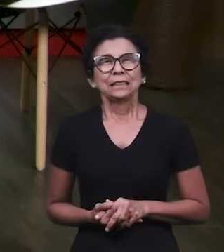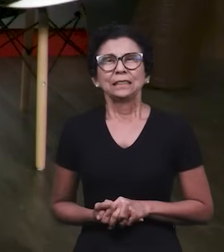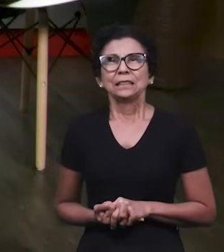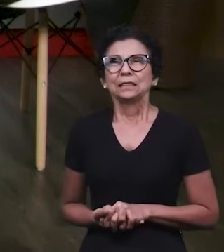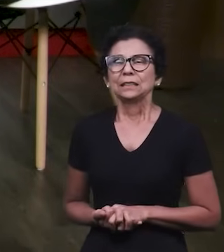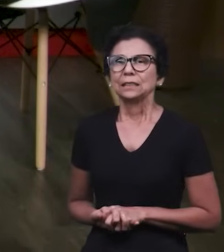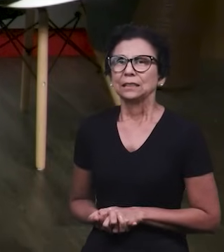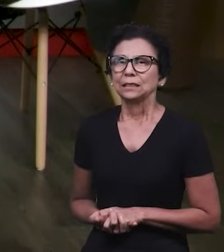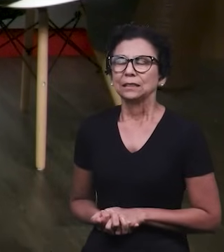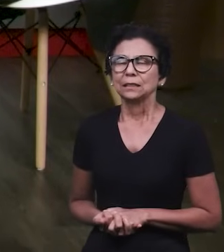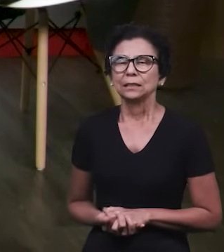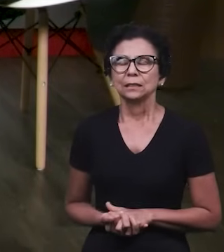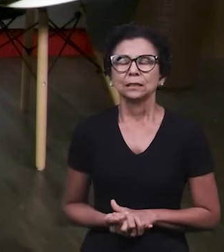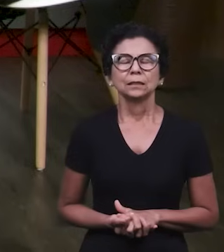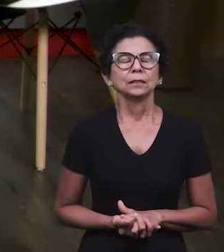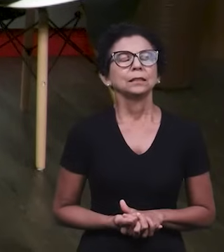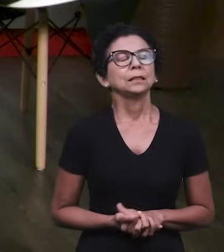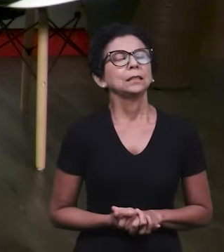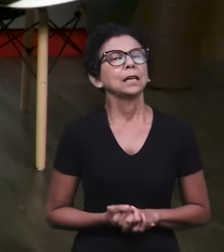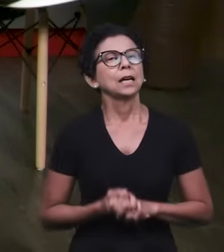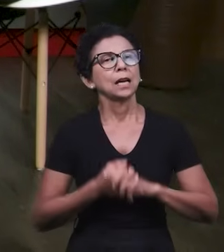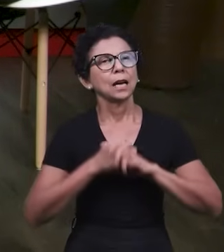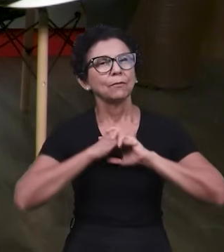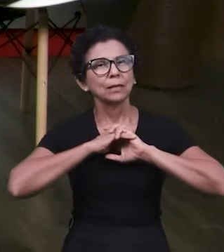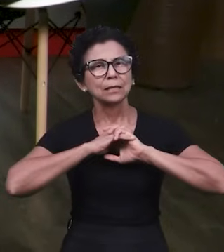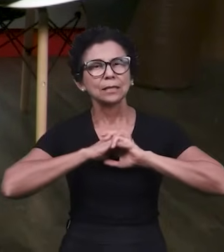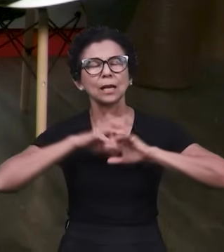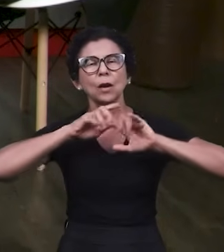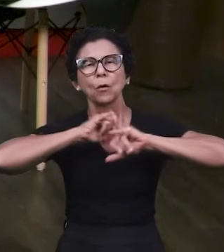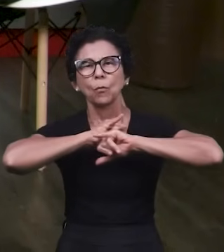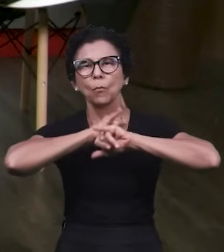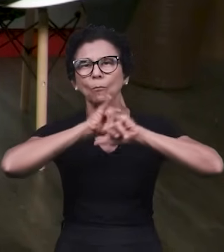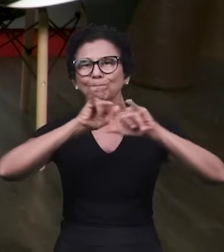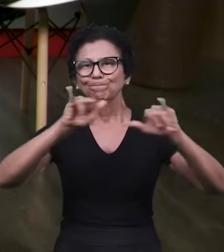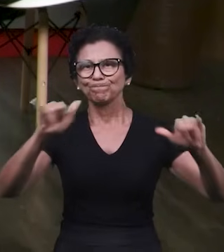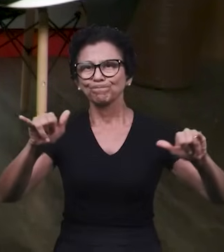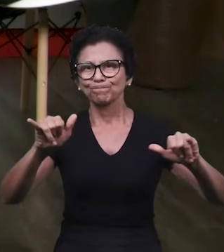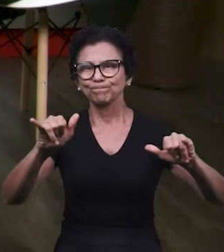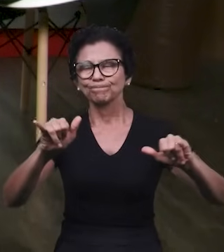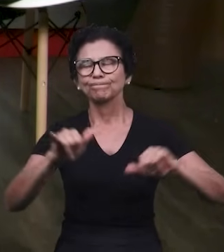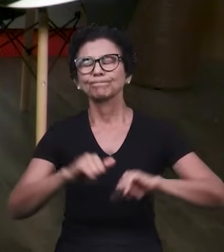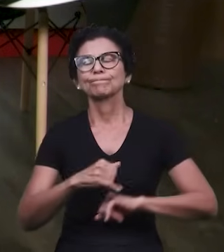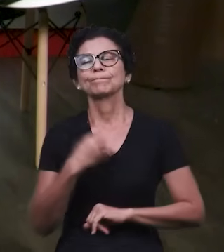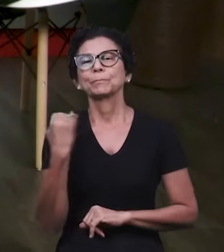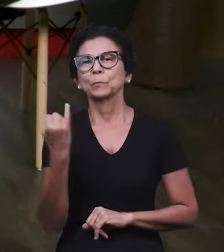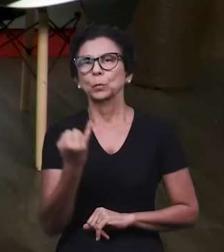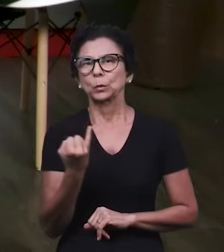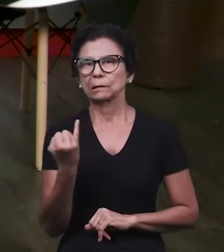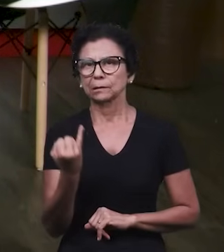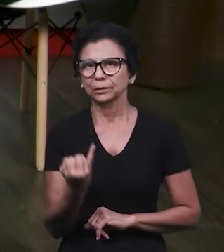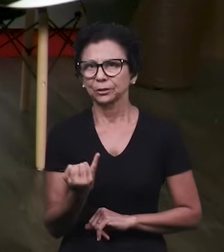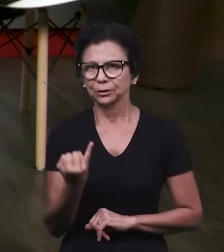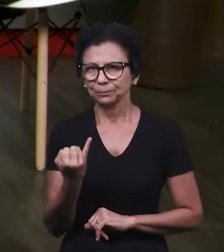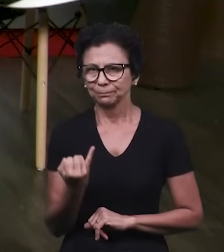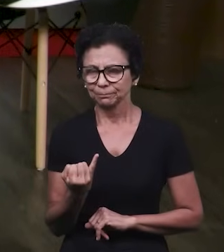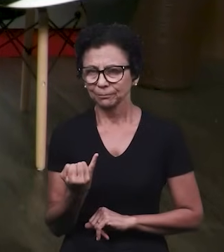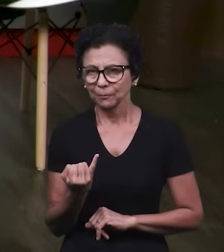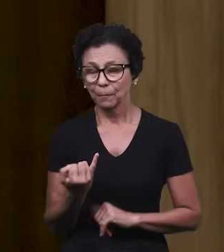o alcance vai ser realmente algo representativo, né? A igreja